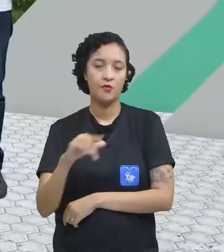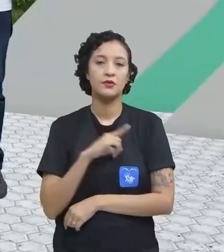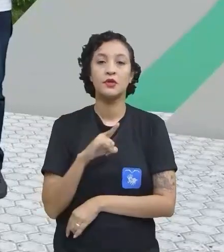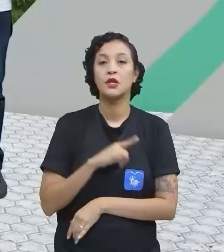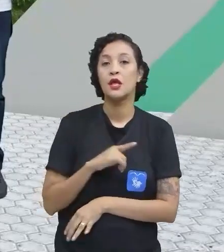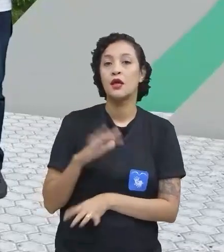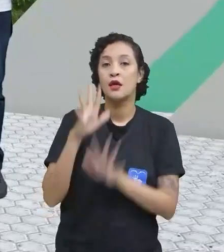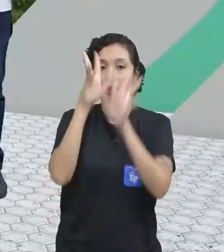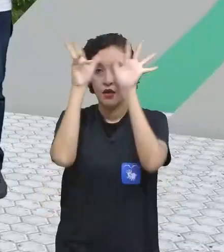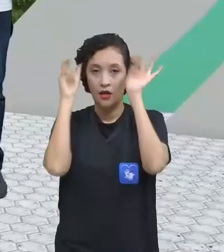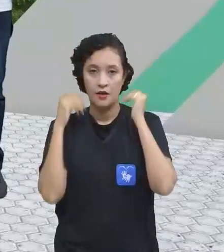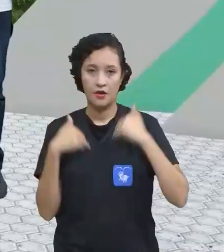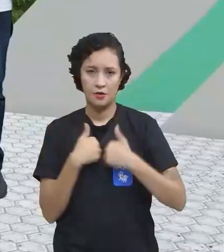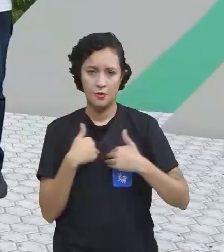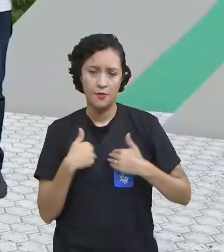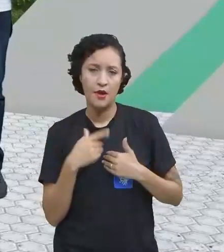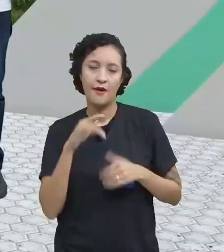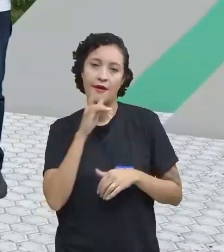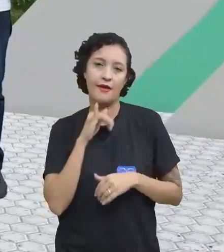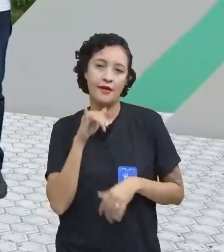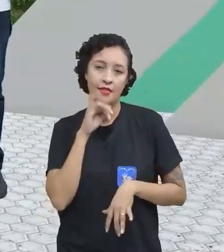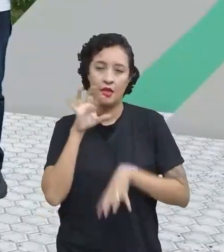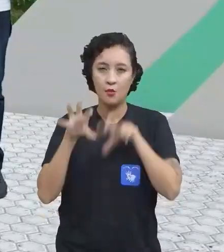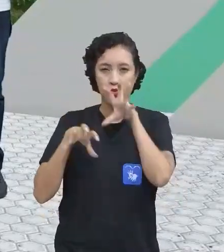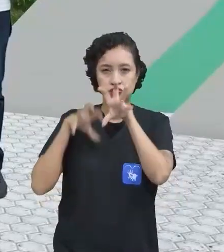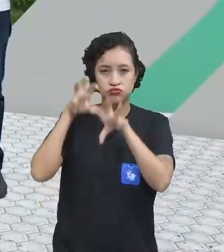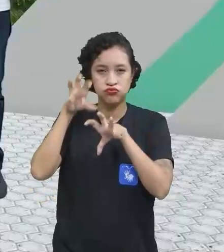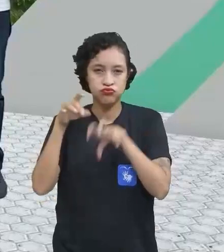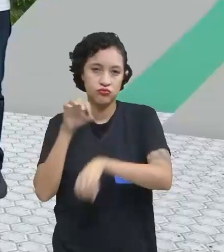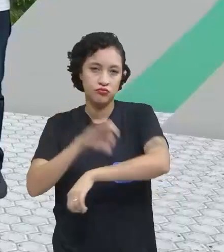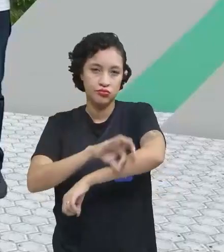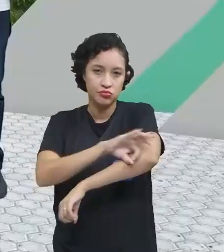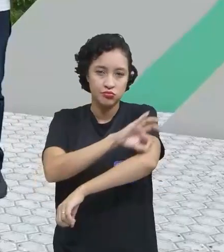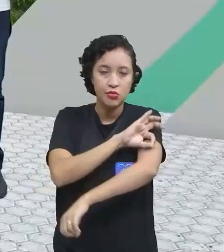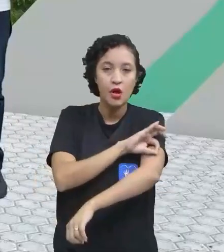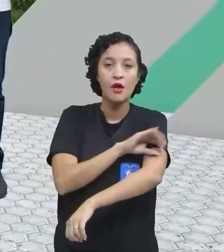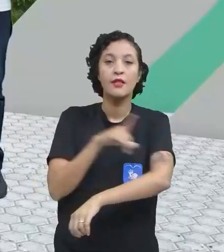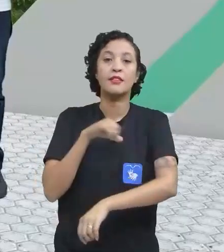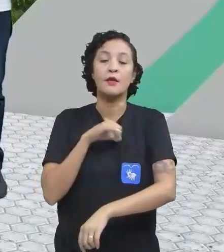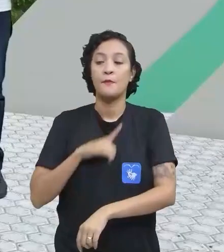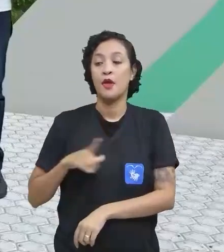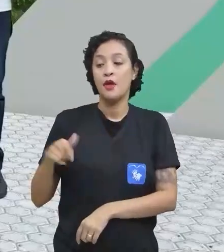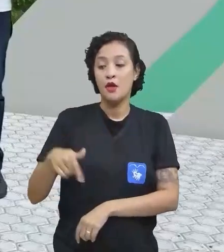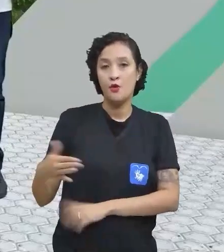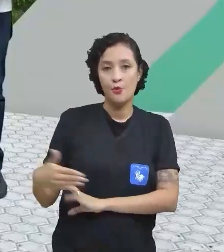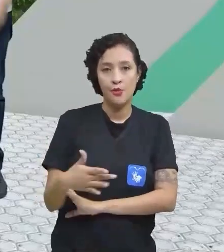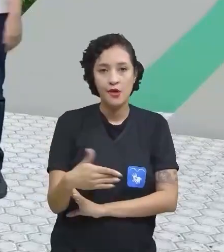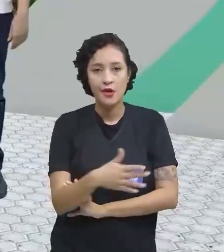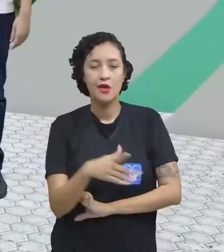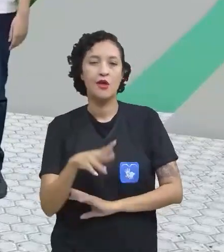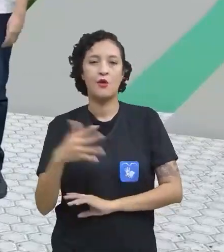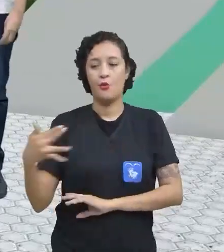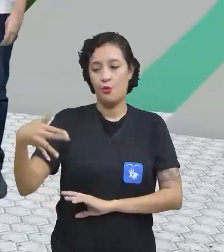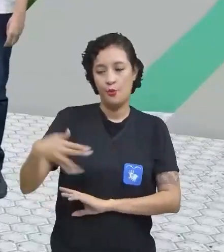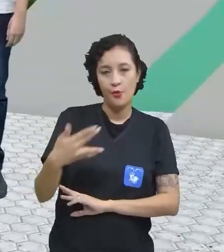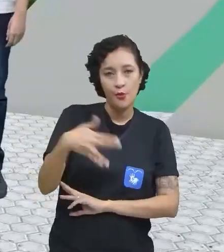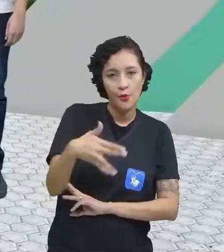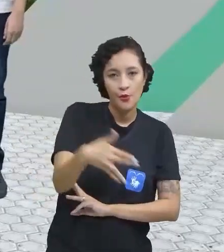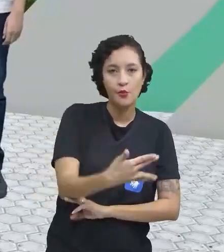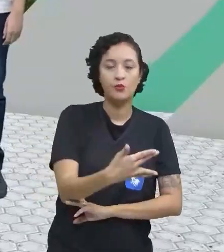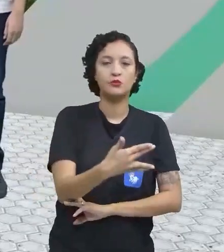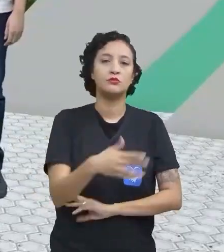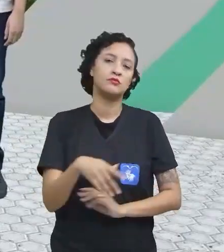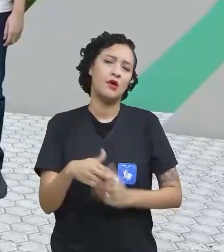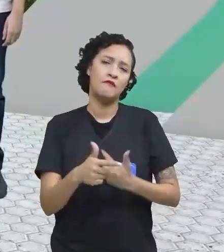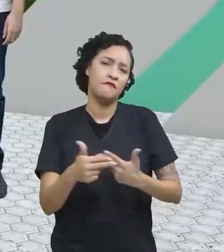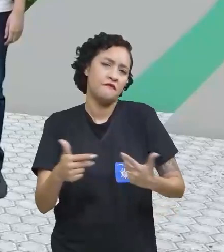si lá, como a onça, né, que nós já vimos, o peixe-boi, o boto, muitos outros animais precisam da floresta amazônica,